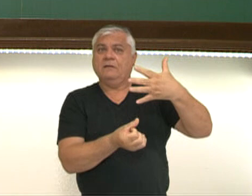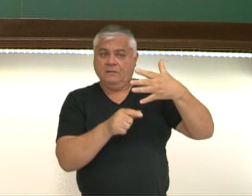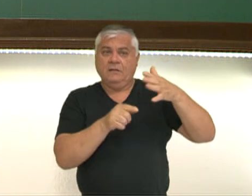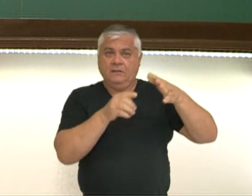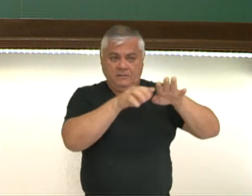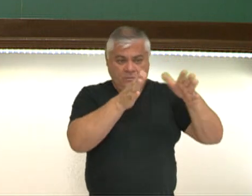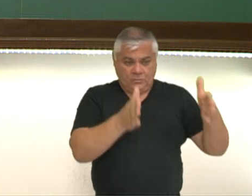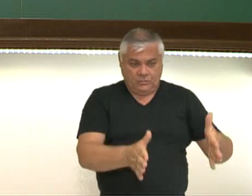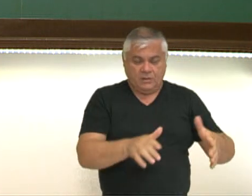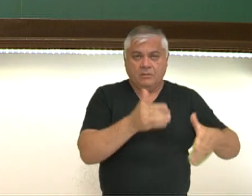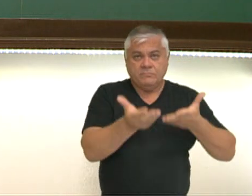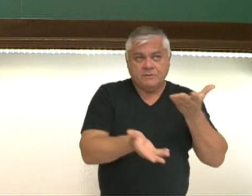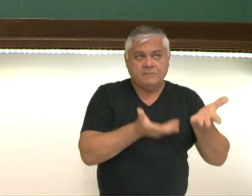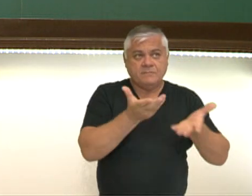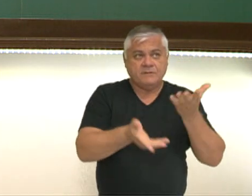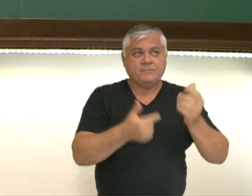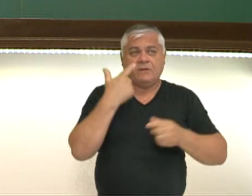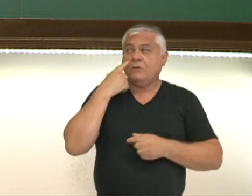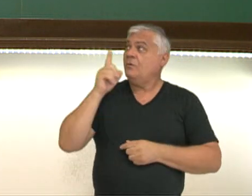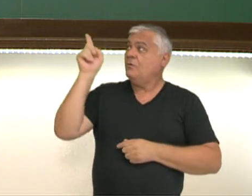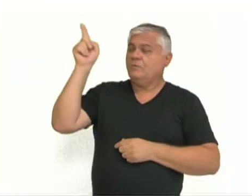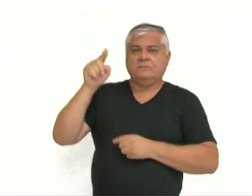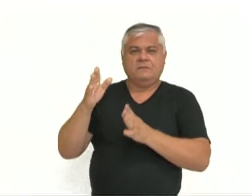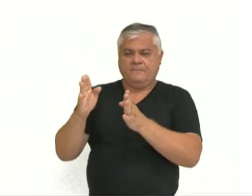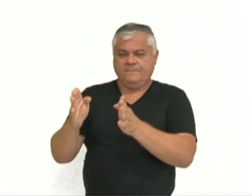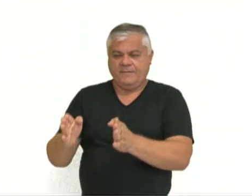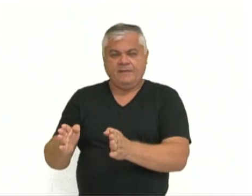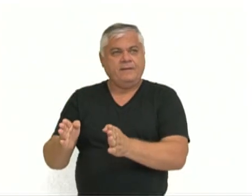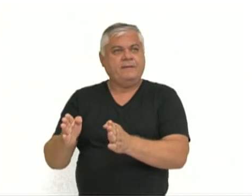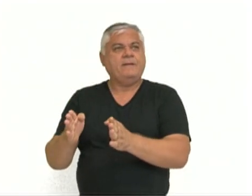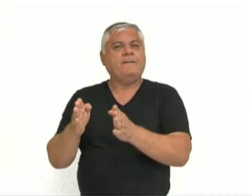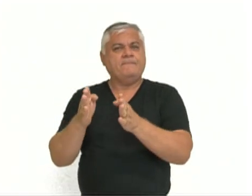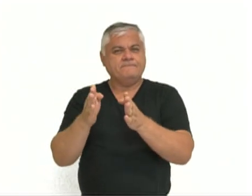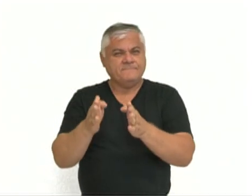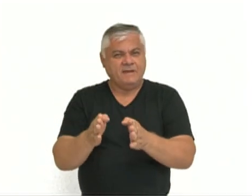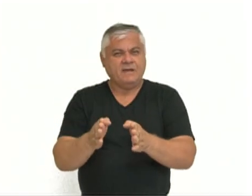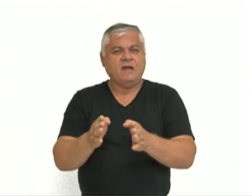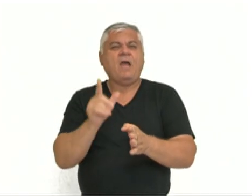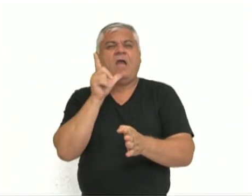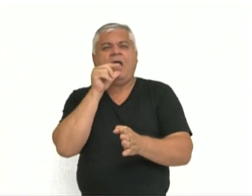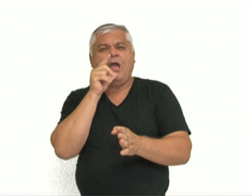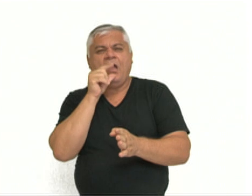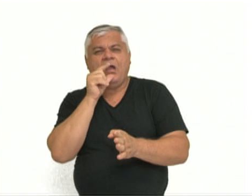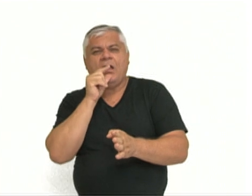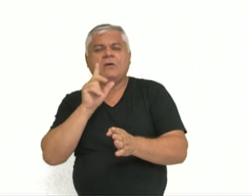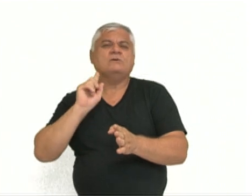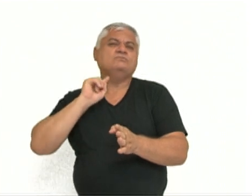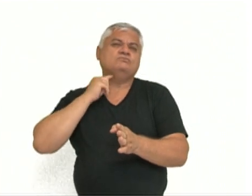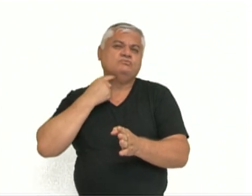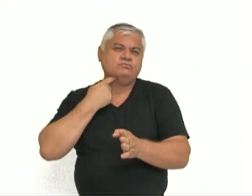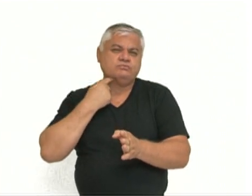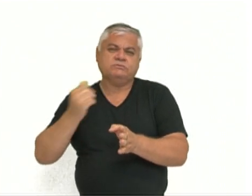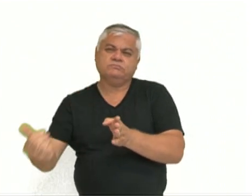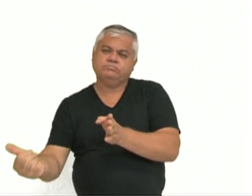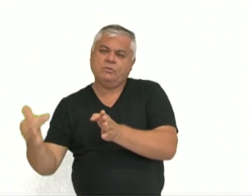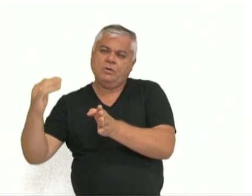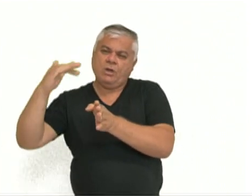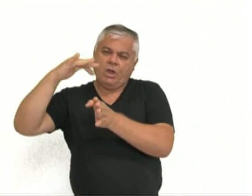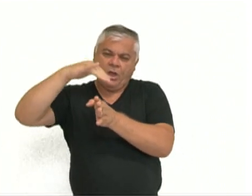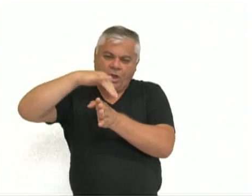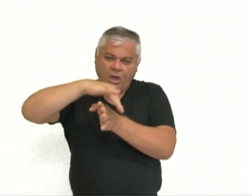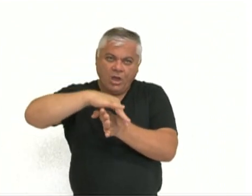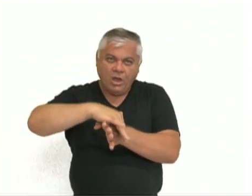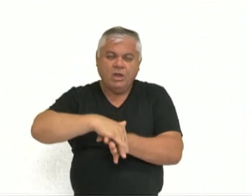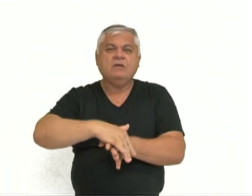de tratamento. Aqui eu tenho mais um exemplo. Desde a água bruta, quando ela quando ela chega